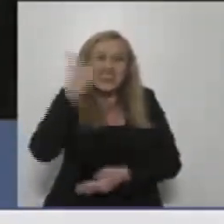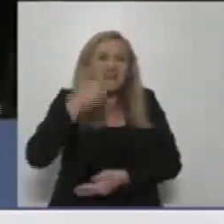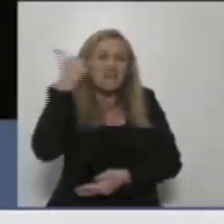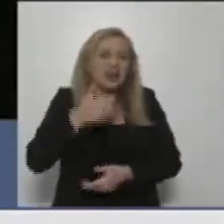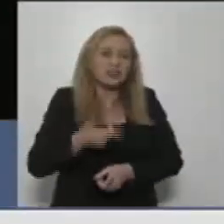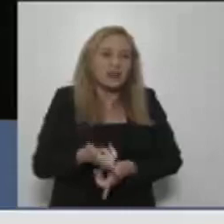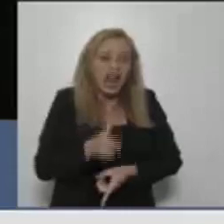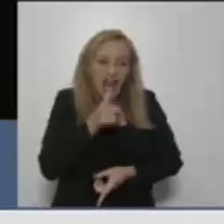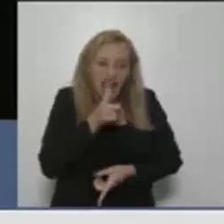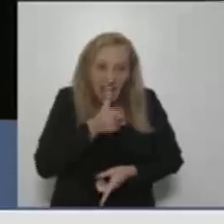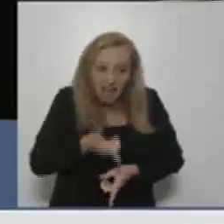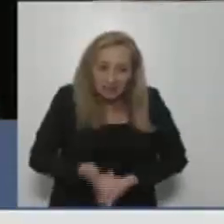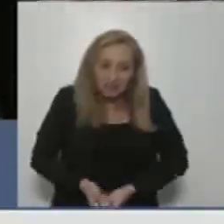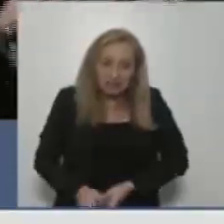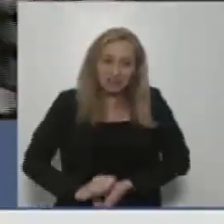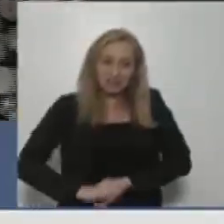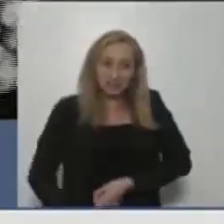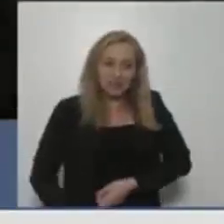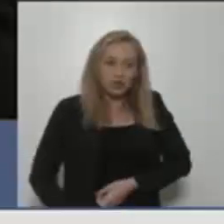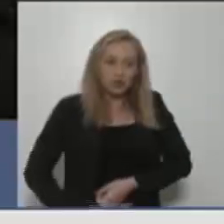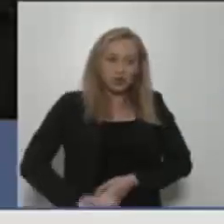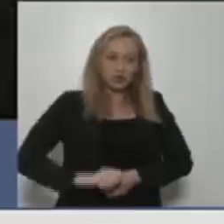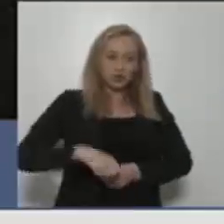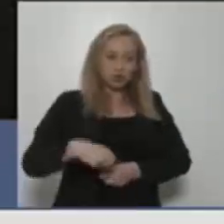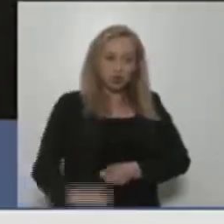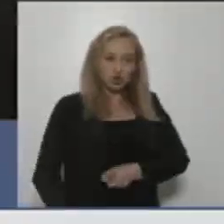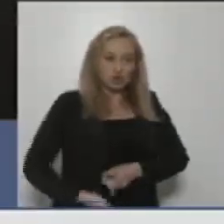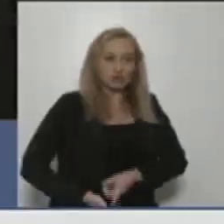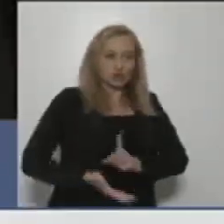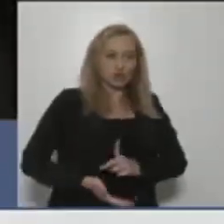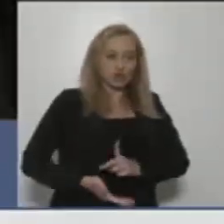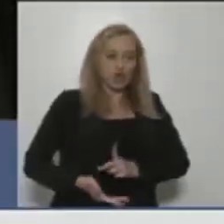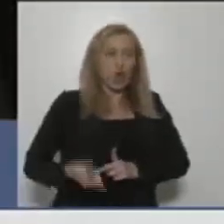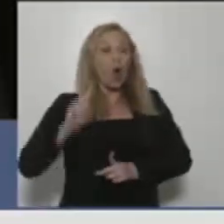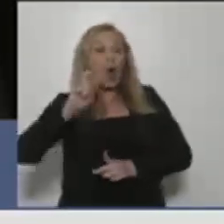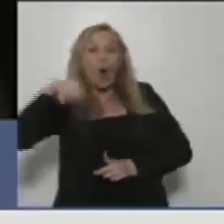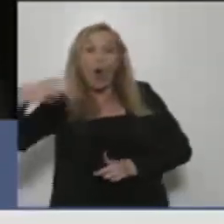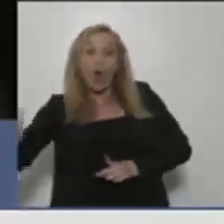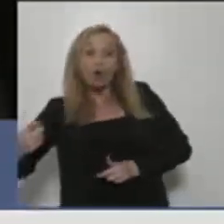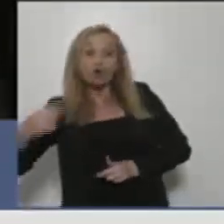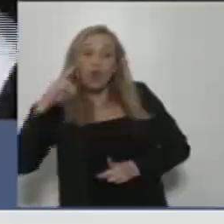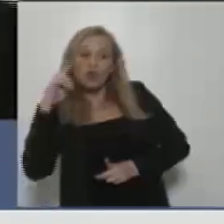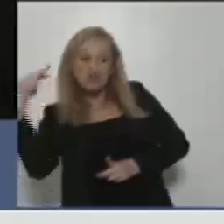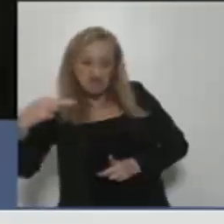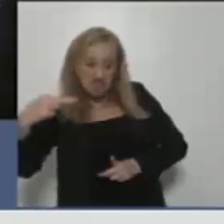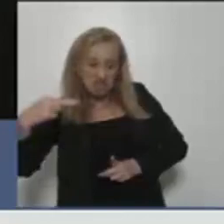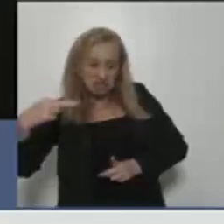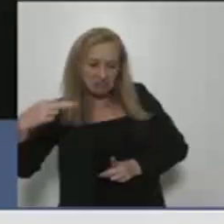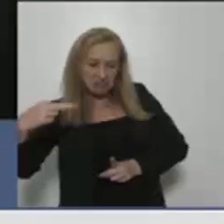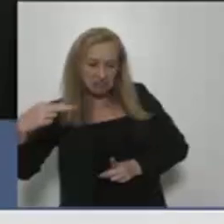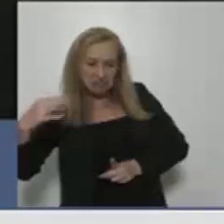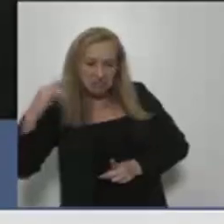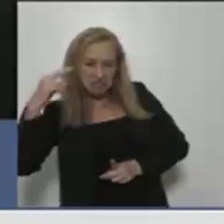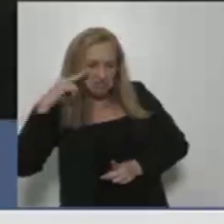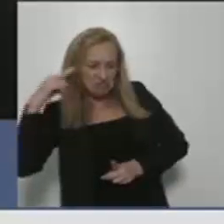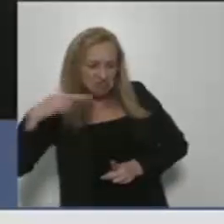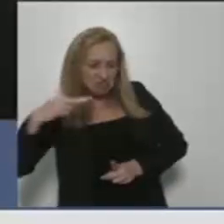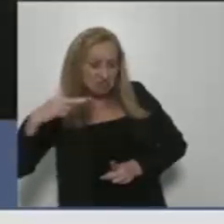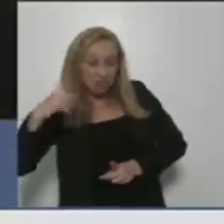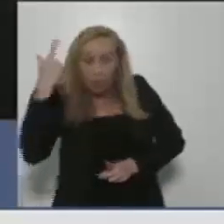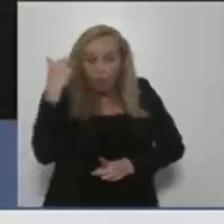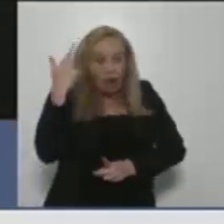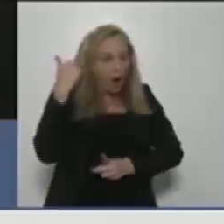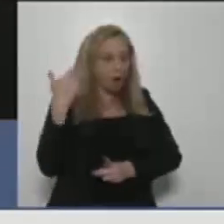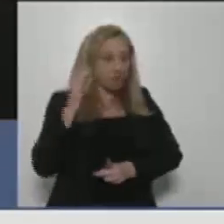genitais colocados para fora, outros homens veem acontecer e não auxiliam.